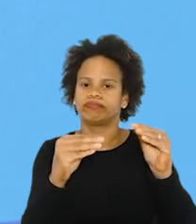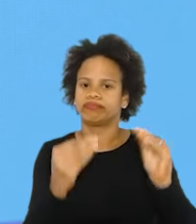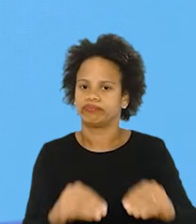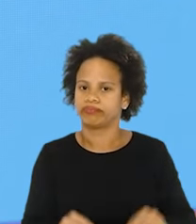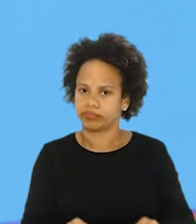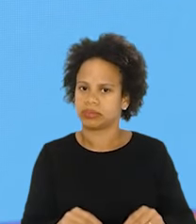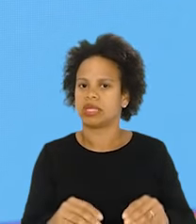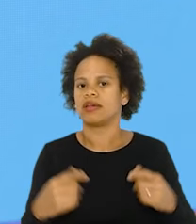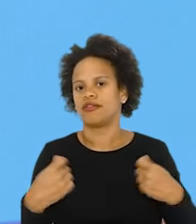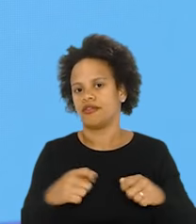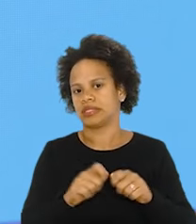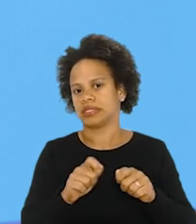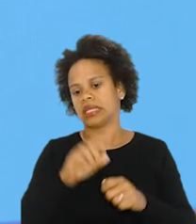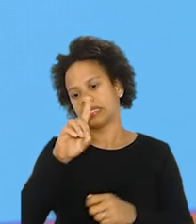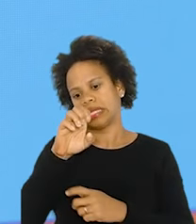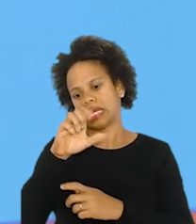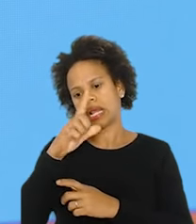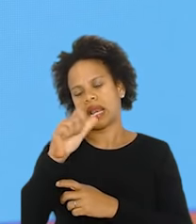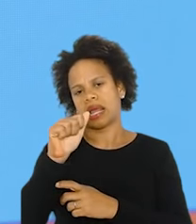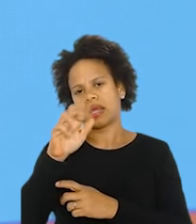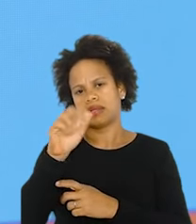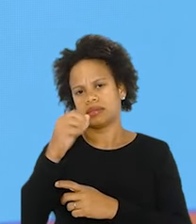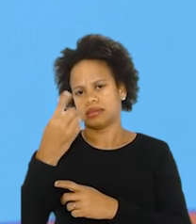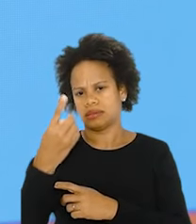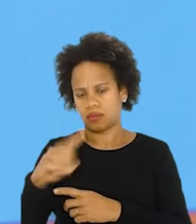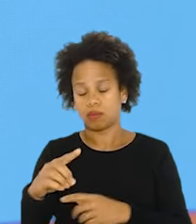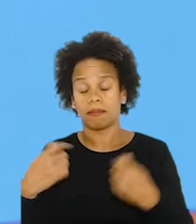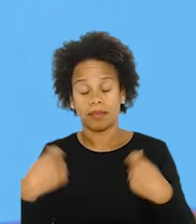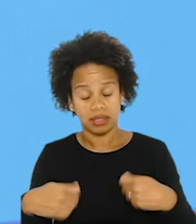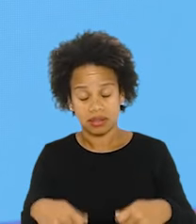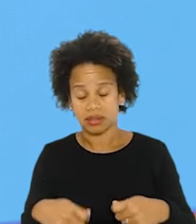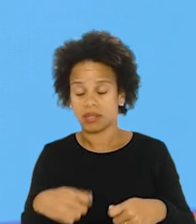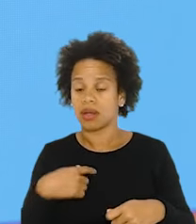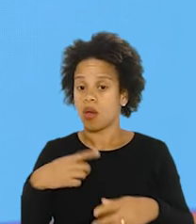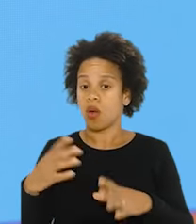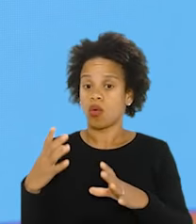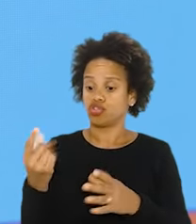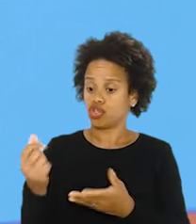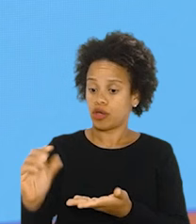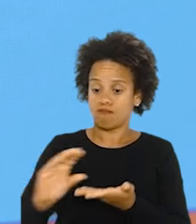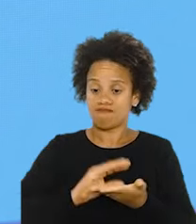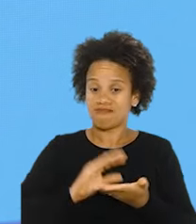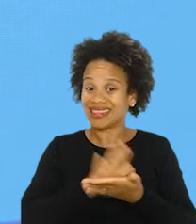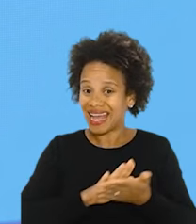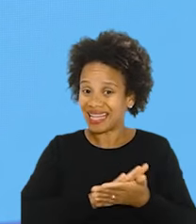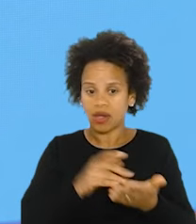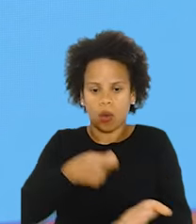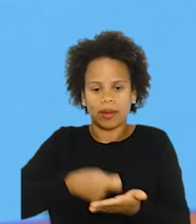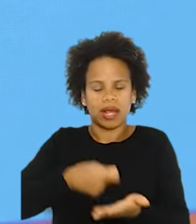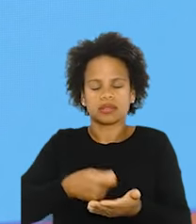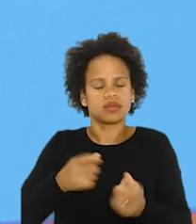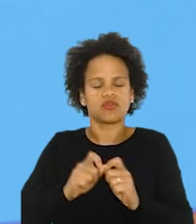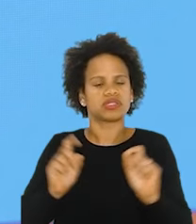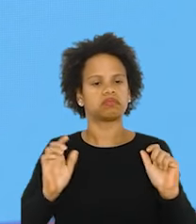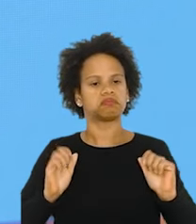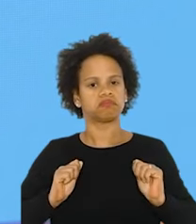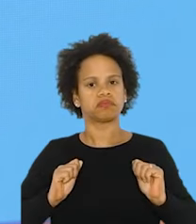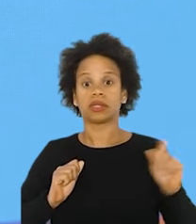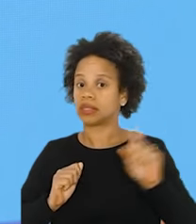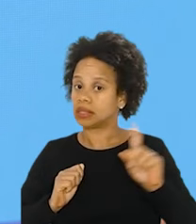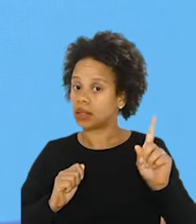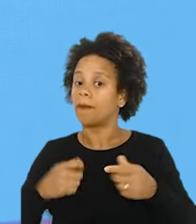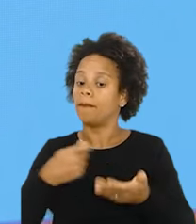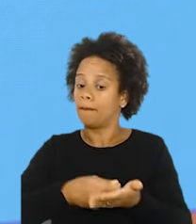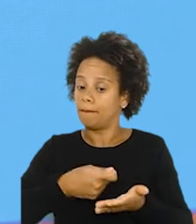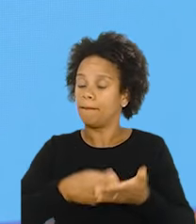mais um alerta para você não acha que ah eu não faturei não tenho obrigação sim tem obrigação e essa fala viu pessoal é recorrente nos nossos